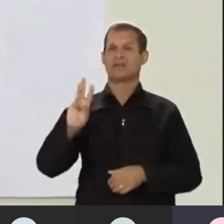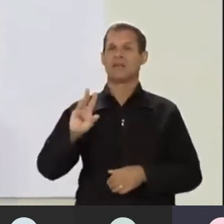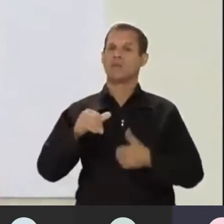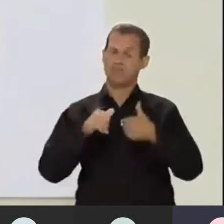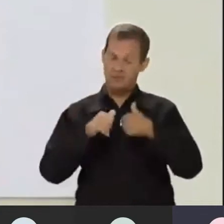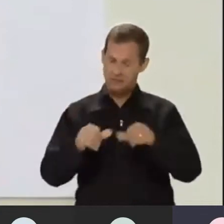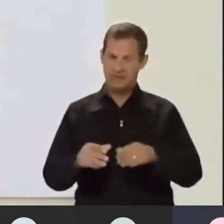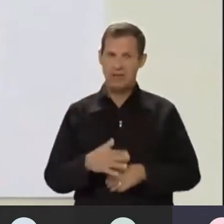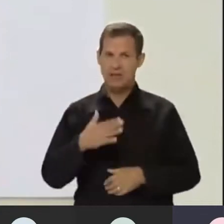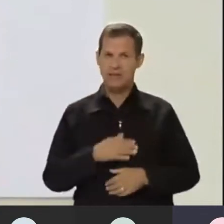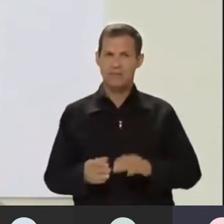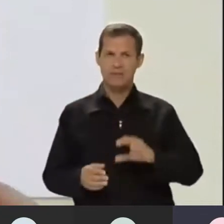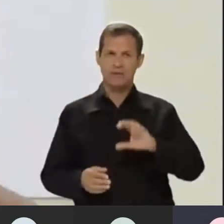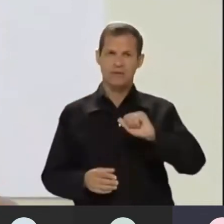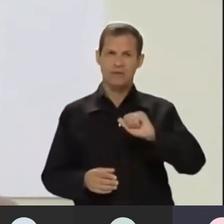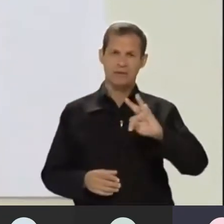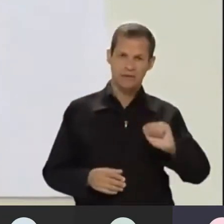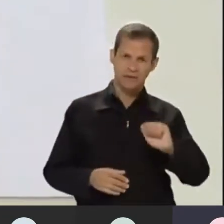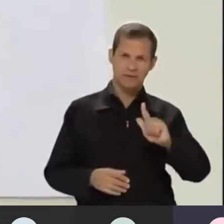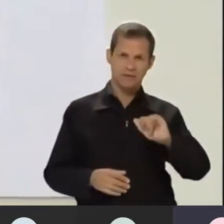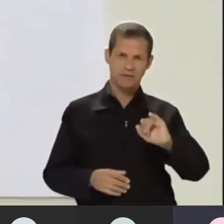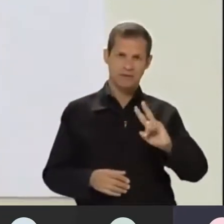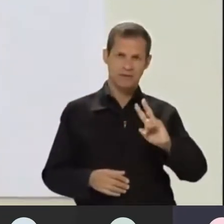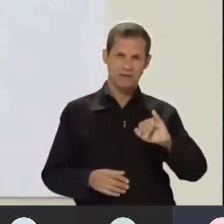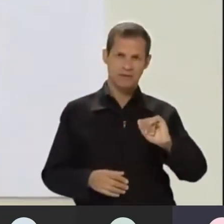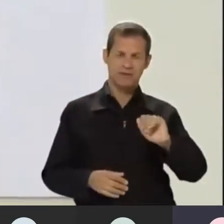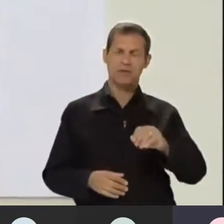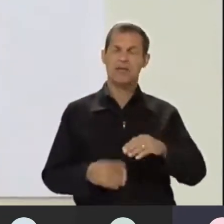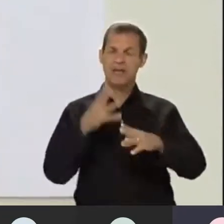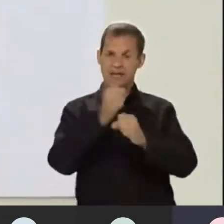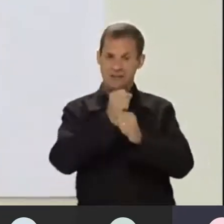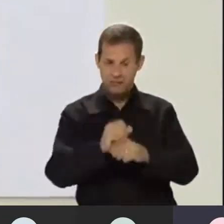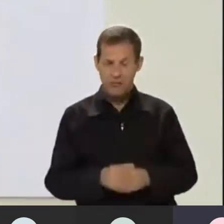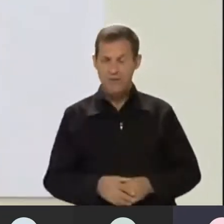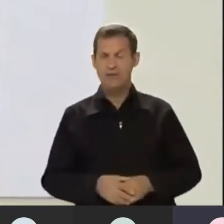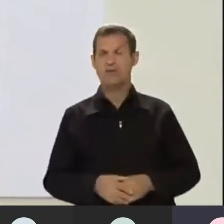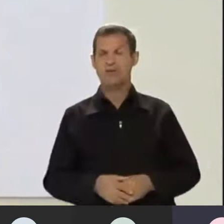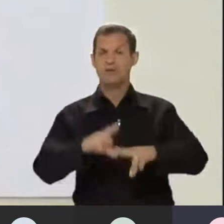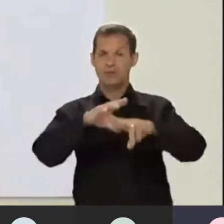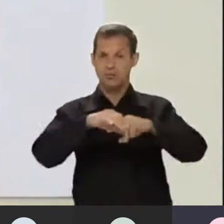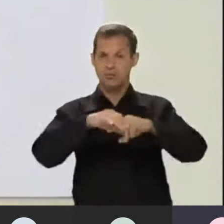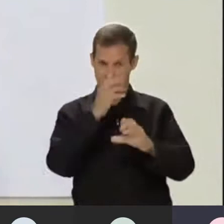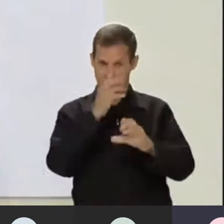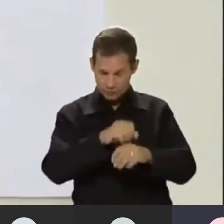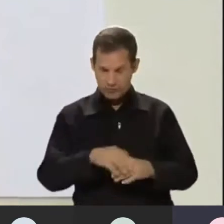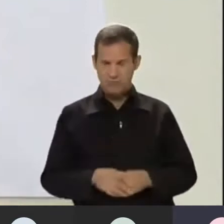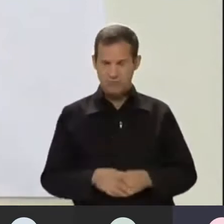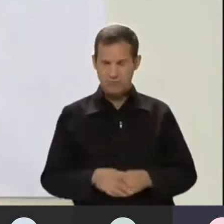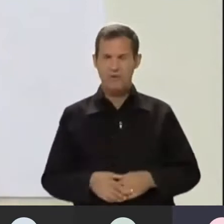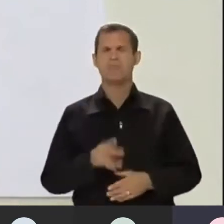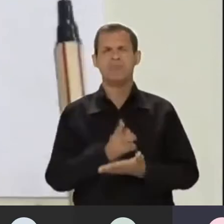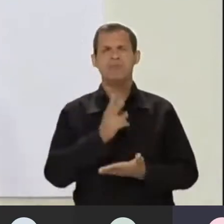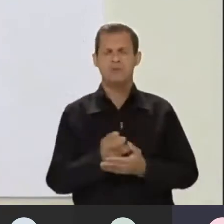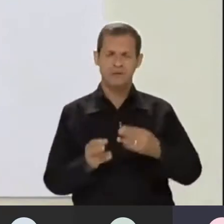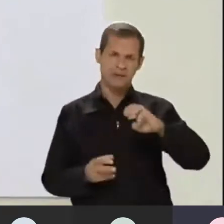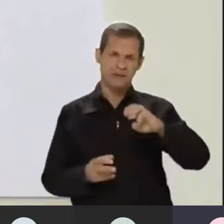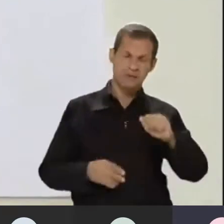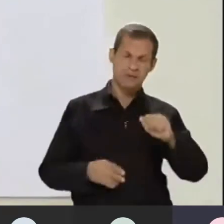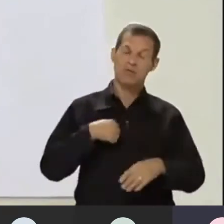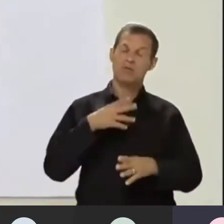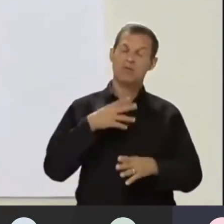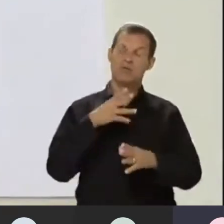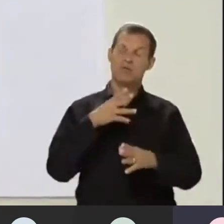W que vai estar aqui na minha carta de Givone. Então, o que a gente está falando? É a média das médias, tá bom? Então, mas para não ficar falando toda vez média da média, eu